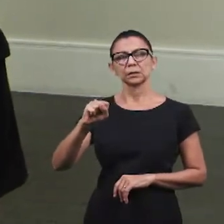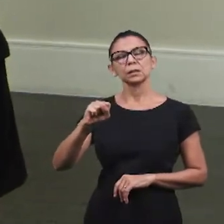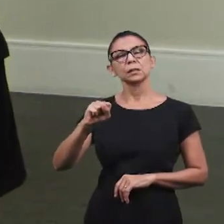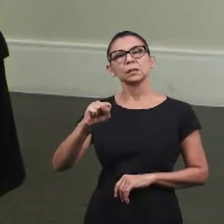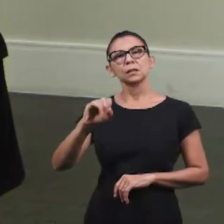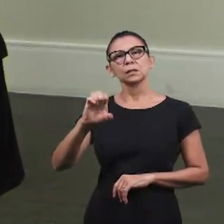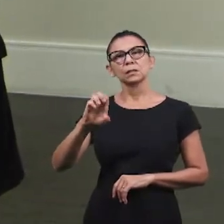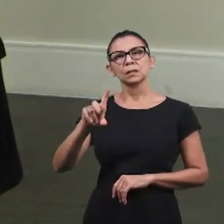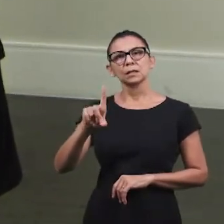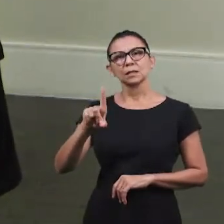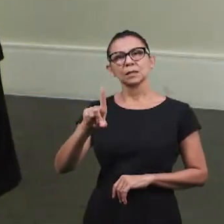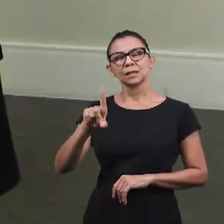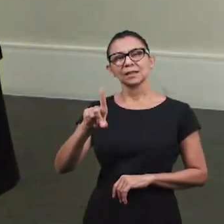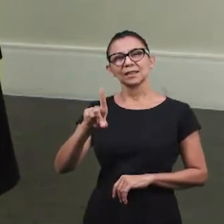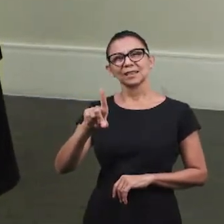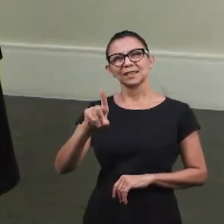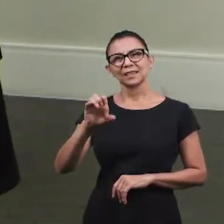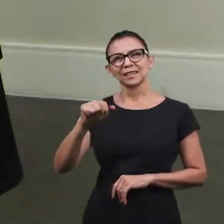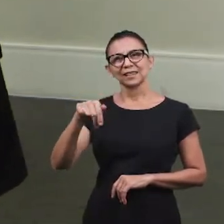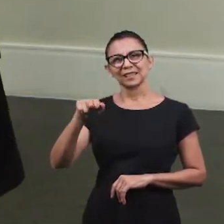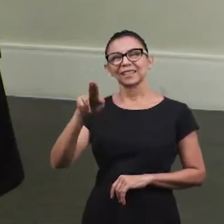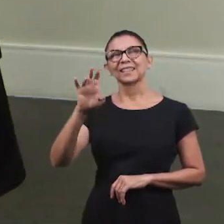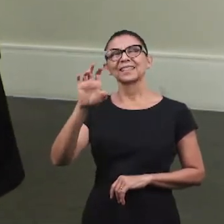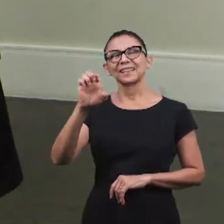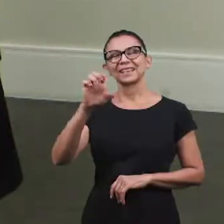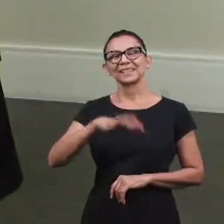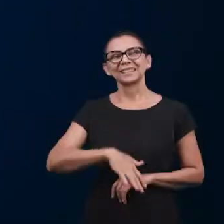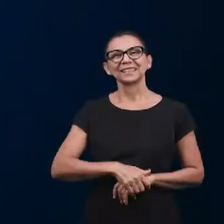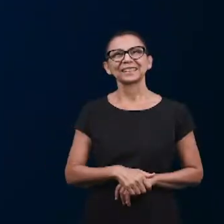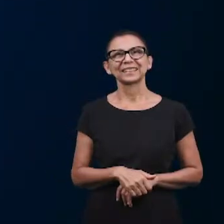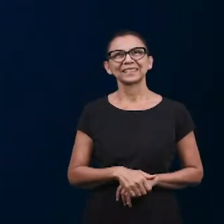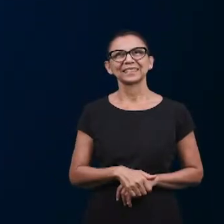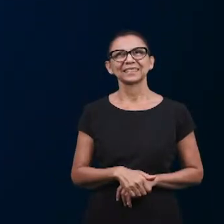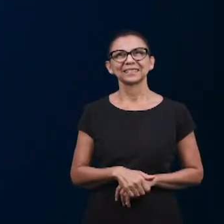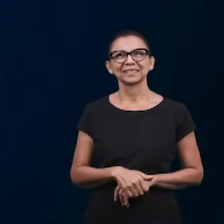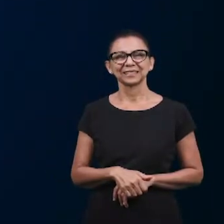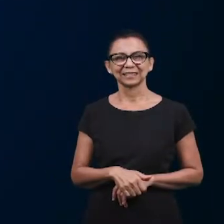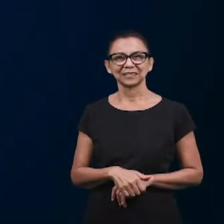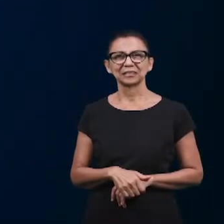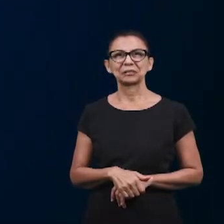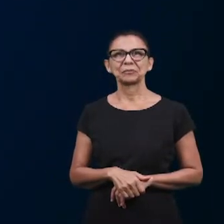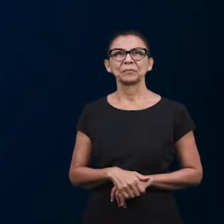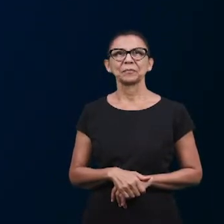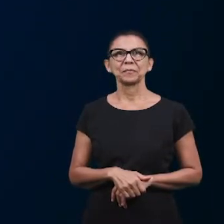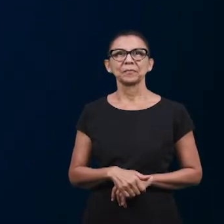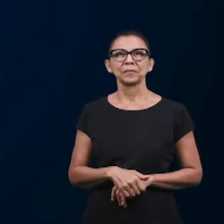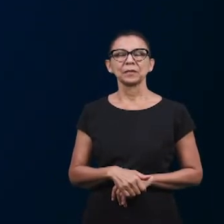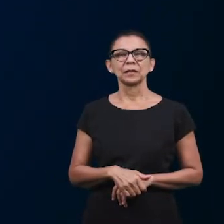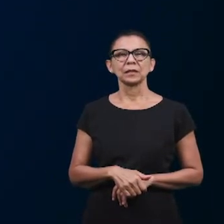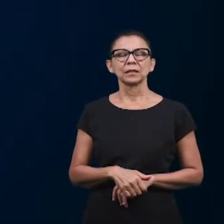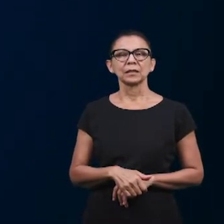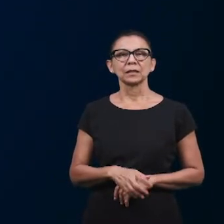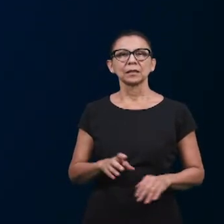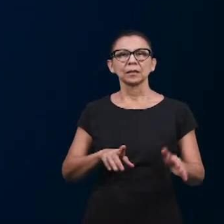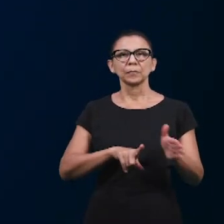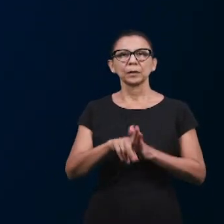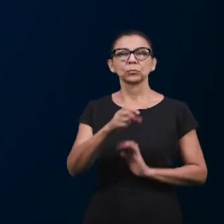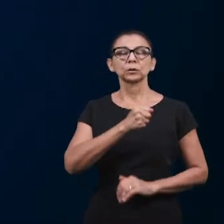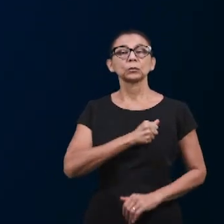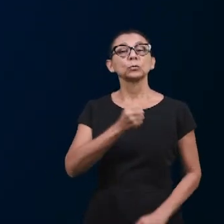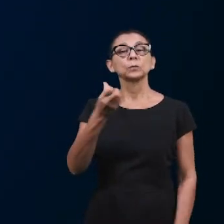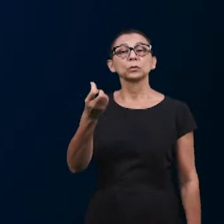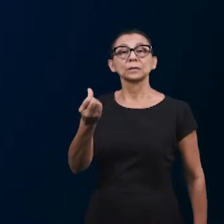Distrito Federal. Melquisedeque, a paz do Senhor Jesus, meu irmão. Respondendo à pergunta de número 6,